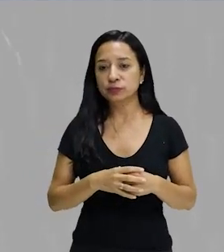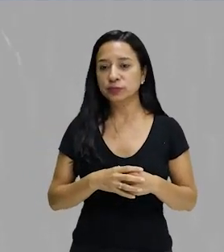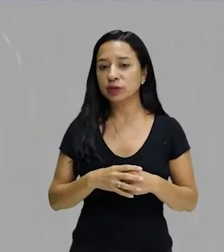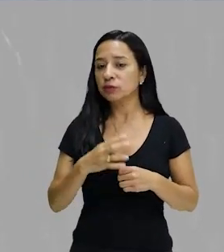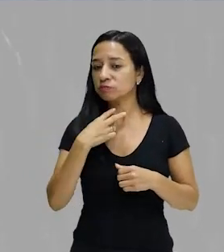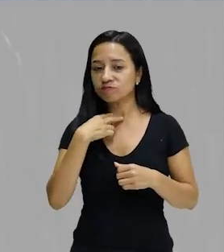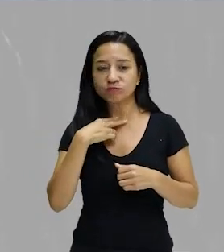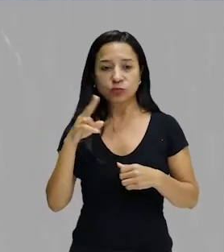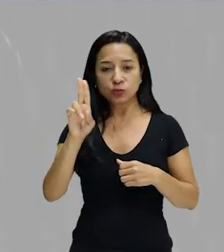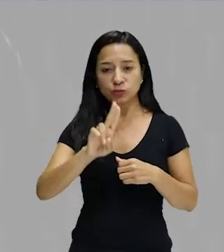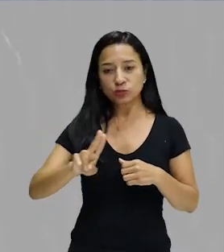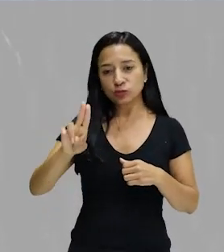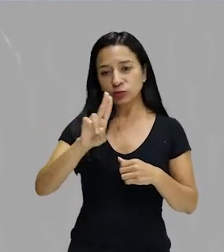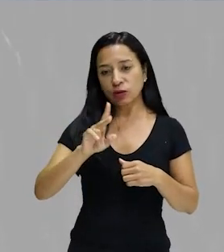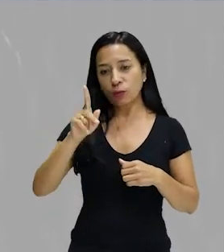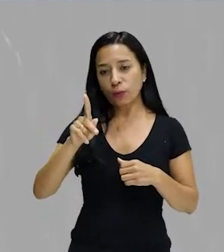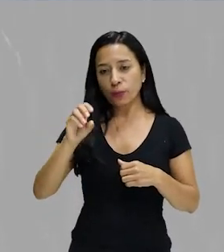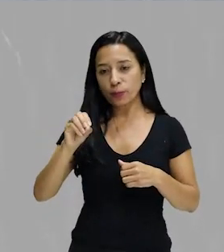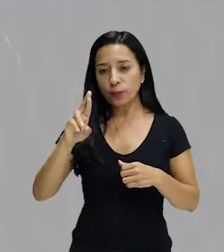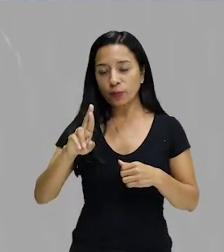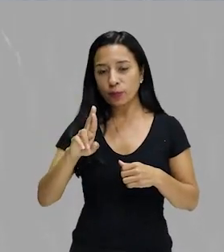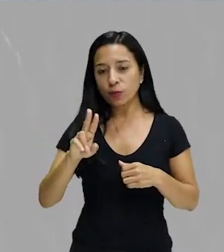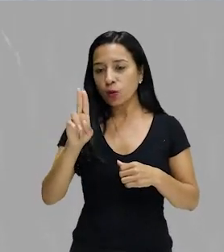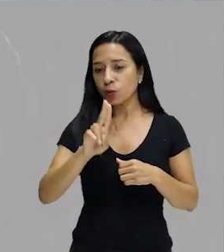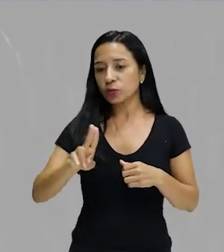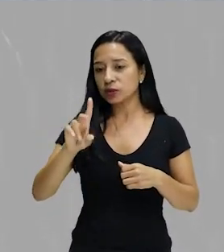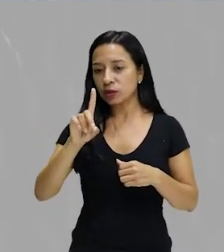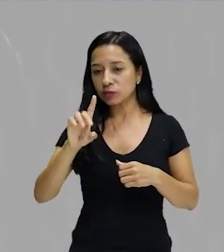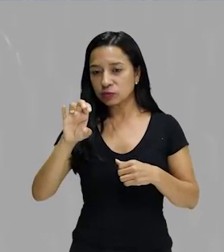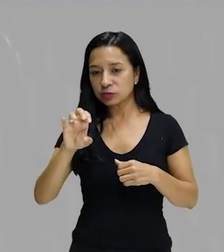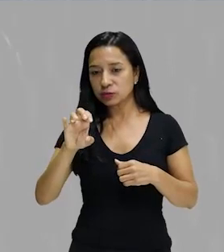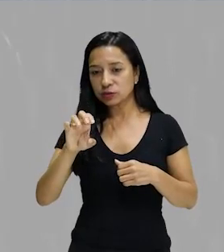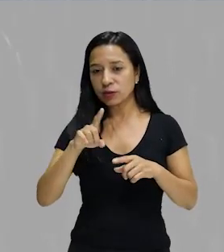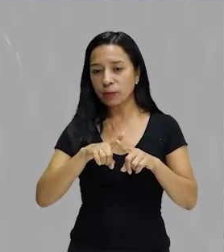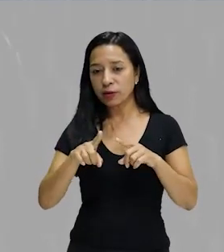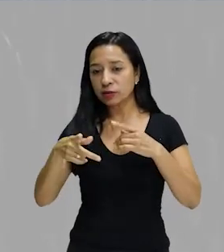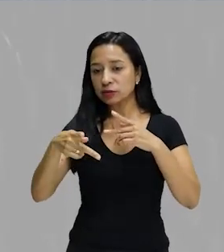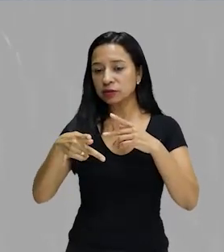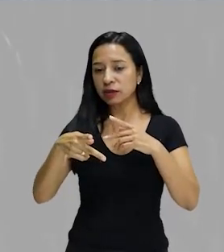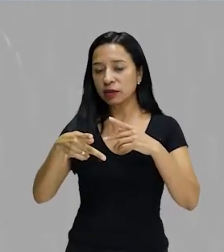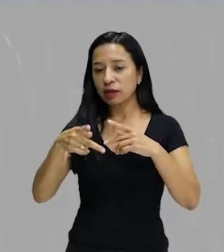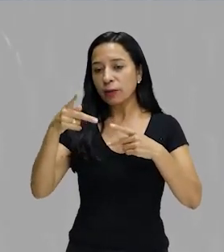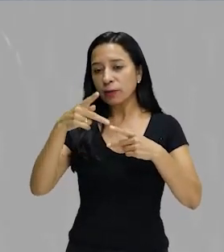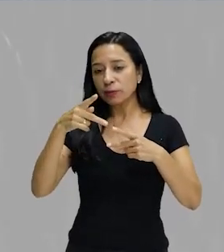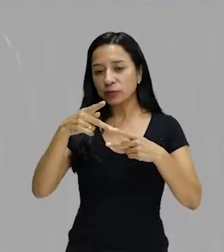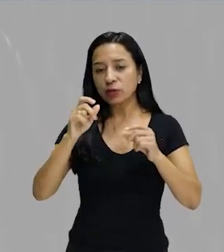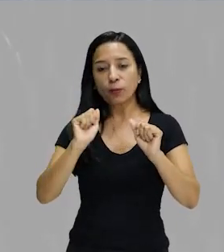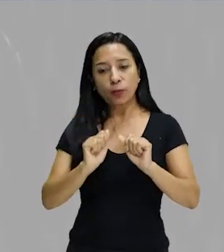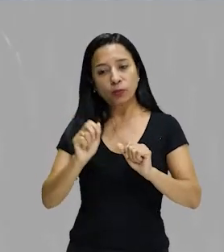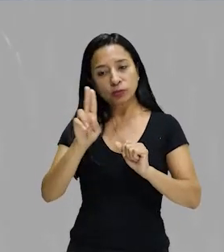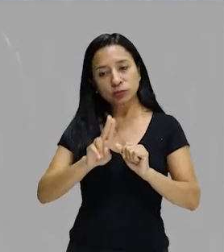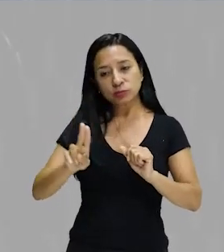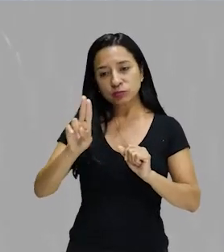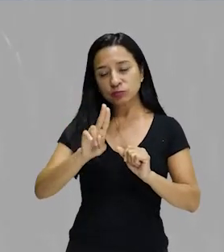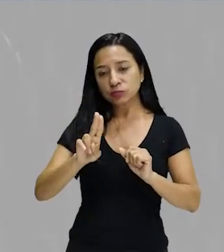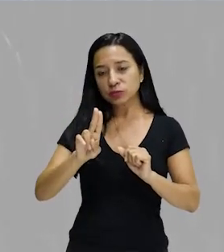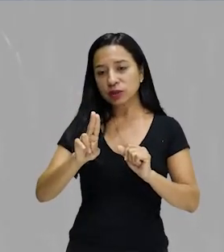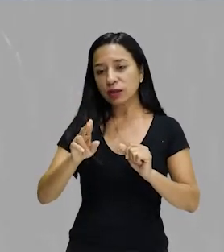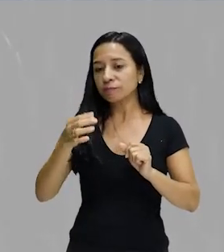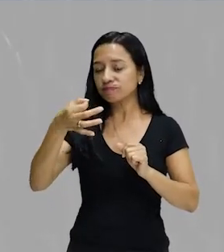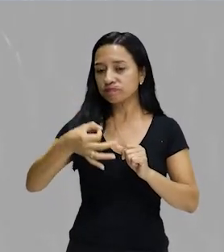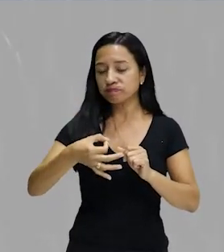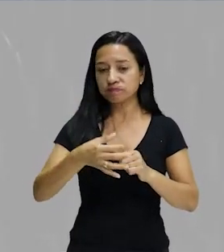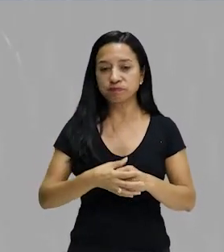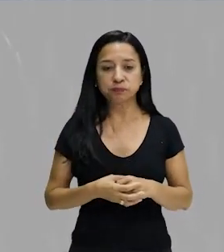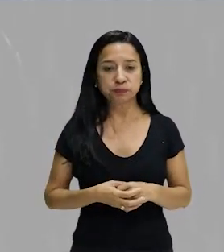o por, eu não vou poder usar o de, que embora sejam preposições, eu tenho que usar a preposição adequada. Letra C. Pelo que diz um